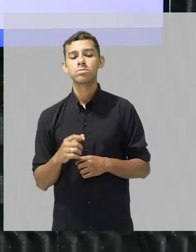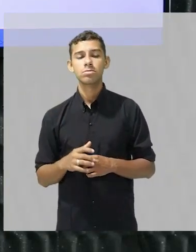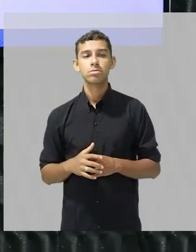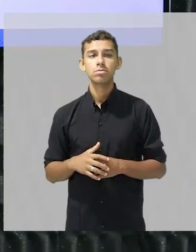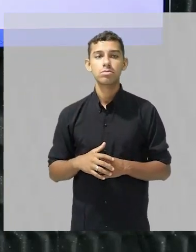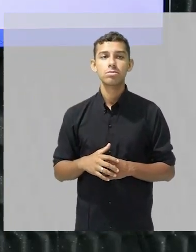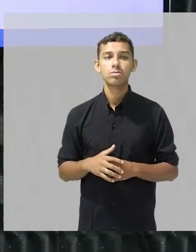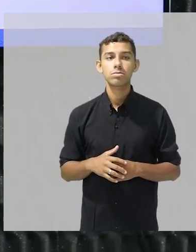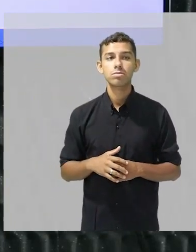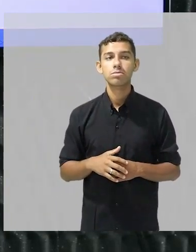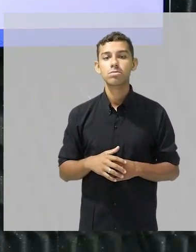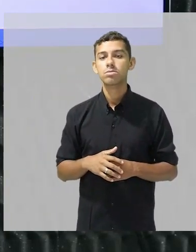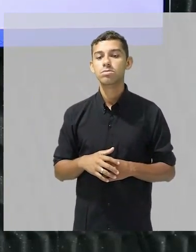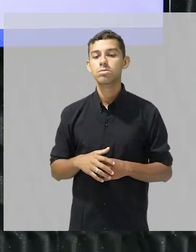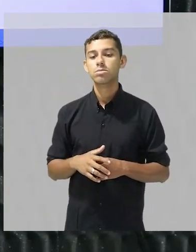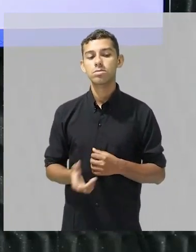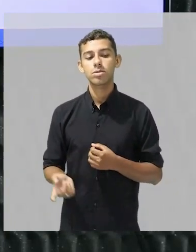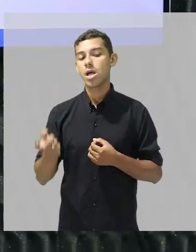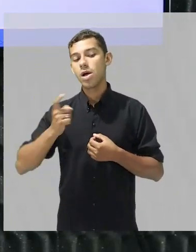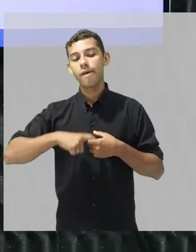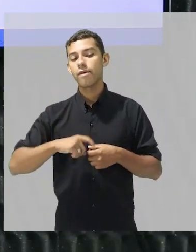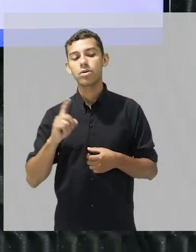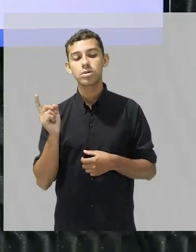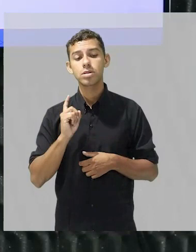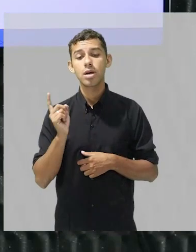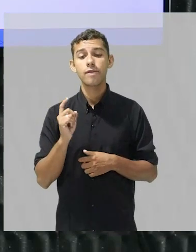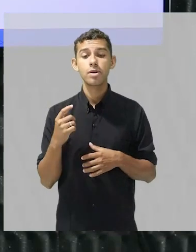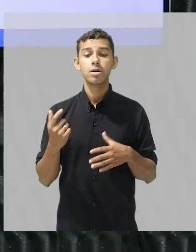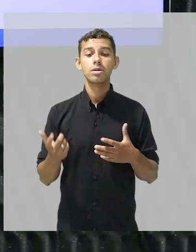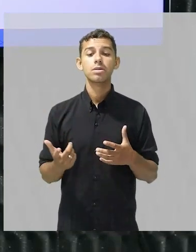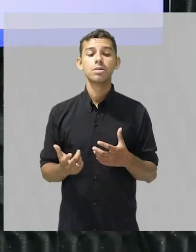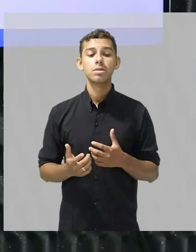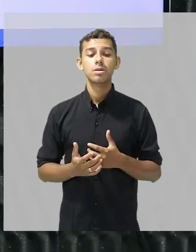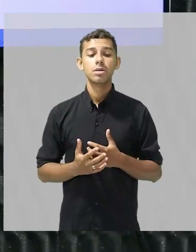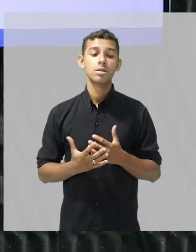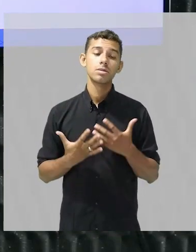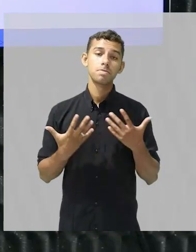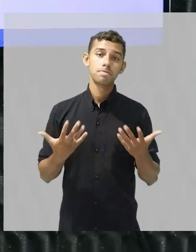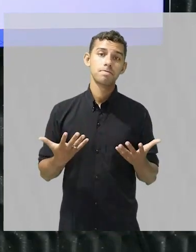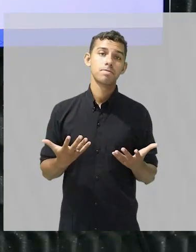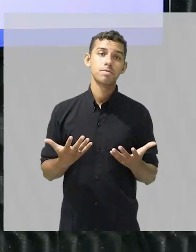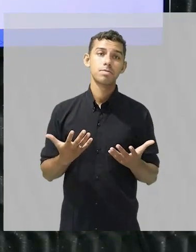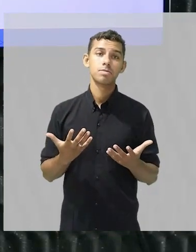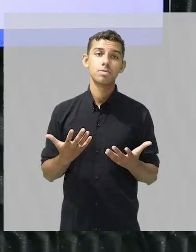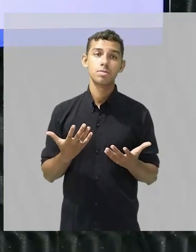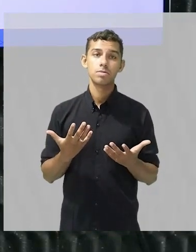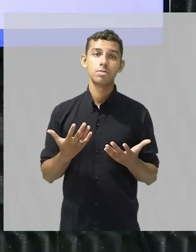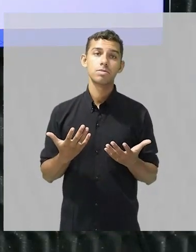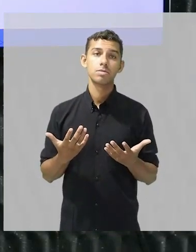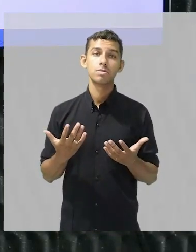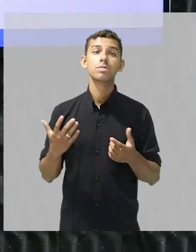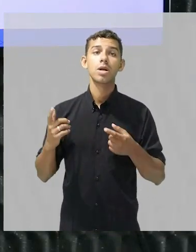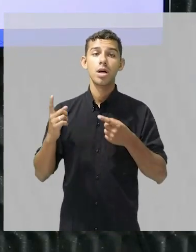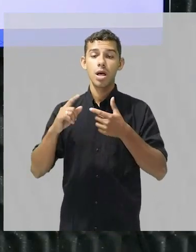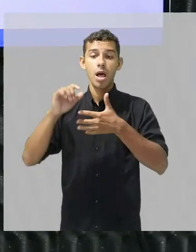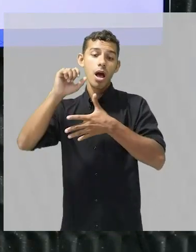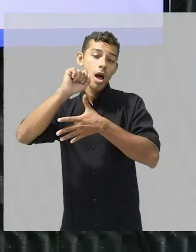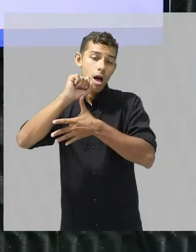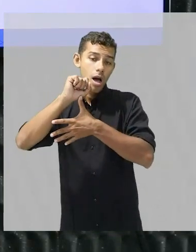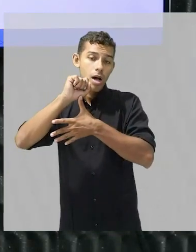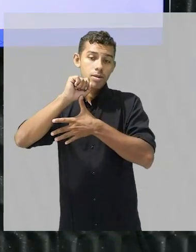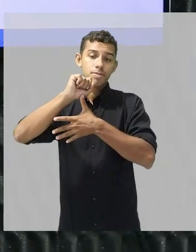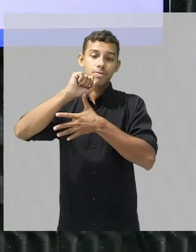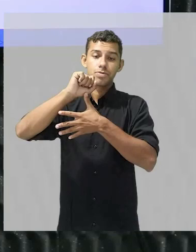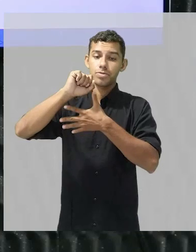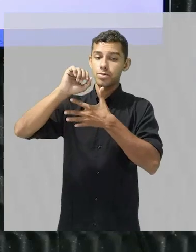né? O sangue, ele não voltava, tá? Então, seria a influência da pressão